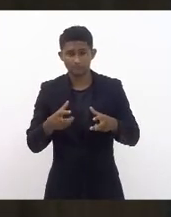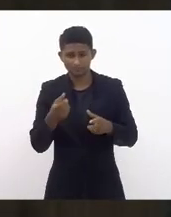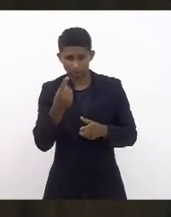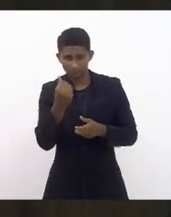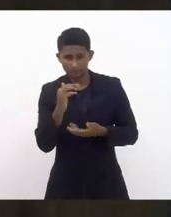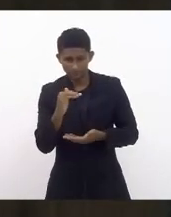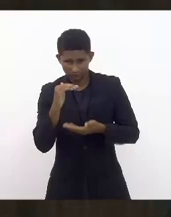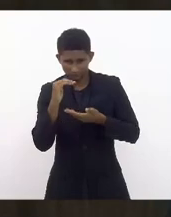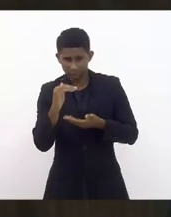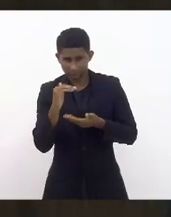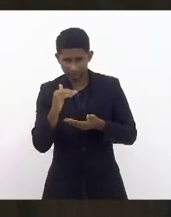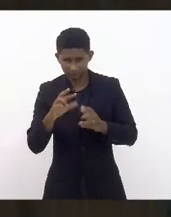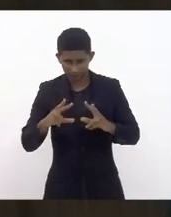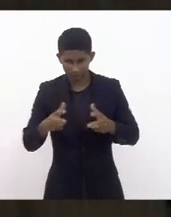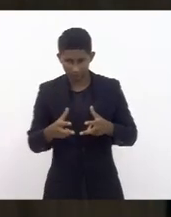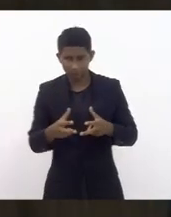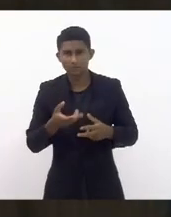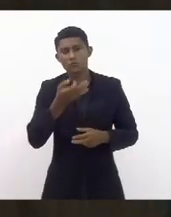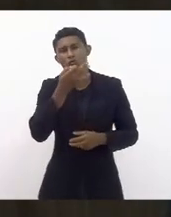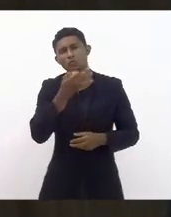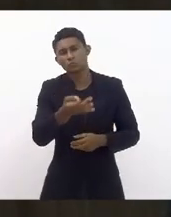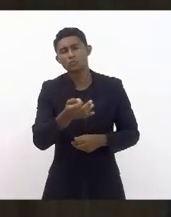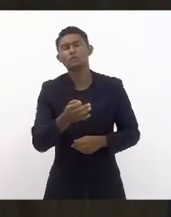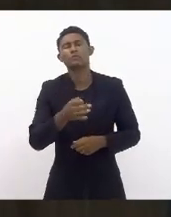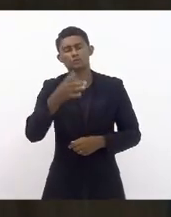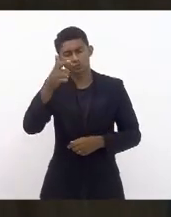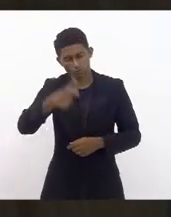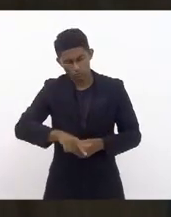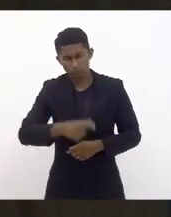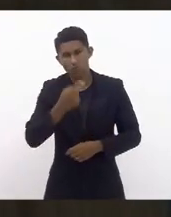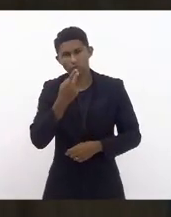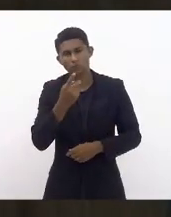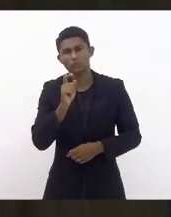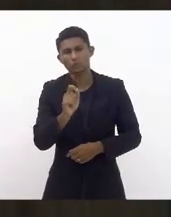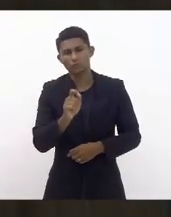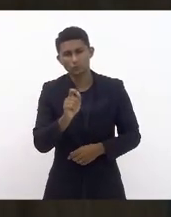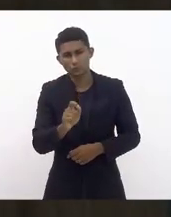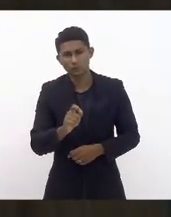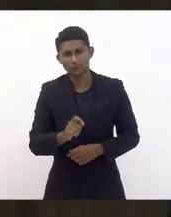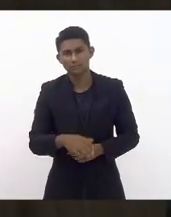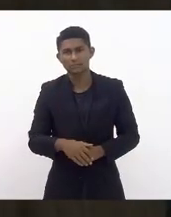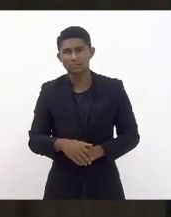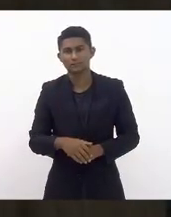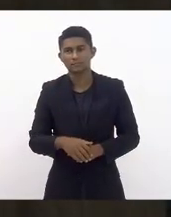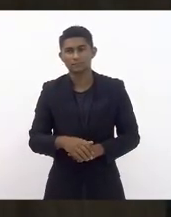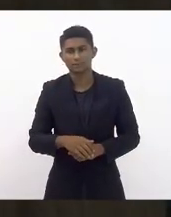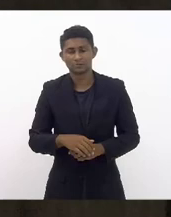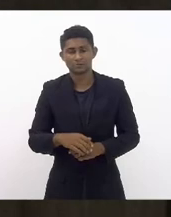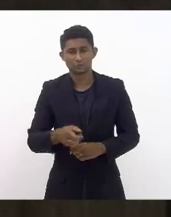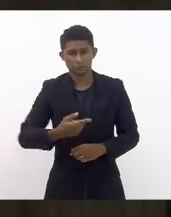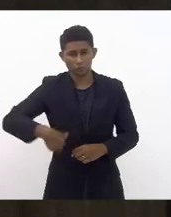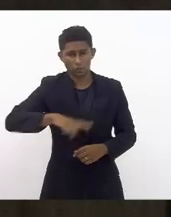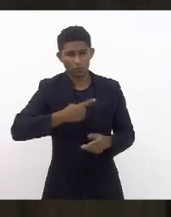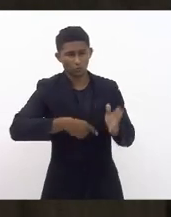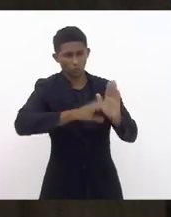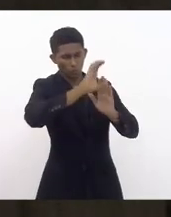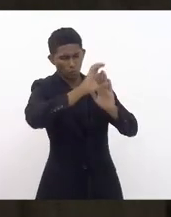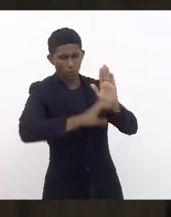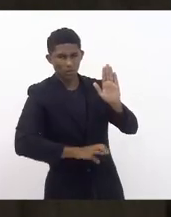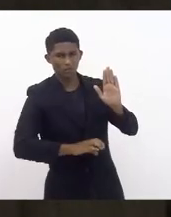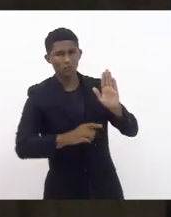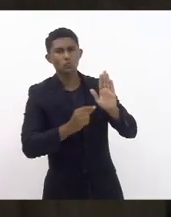orçamento, mais uma vez afirmando que não levaremos para o nosso currículo